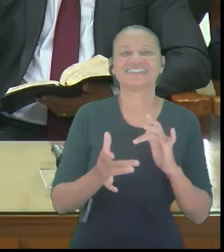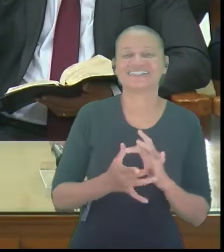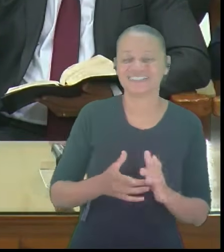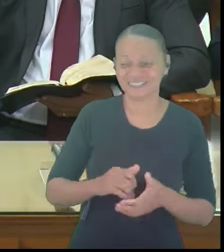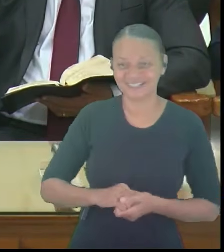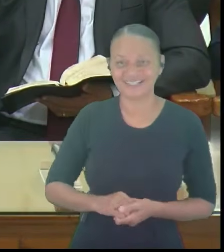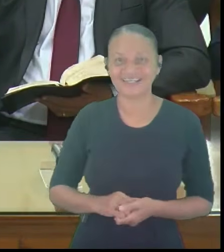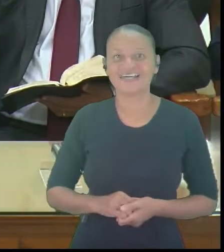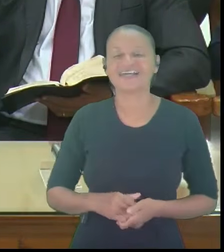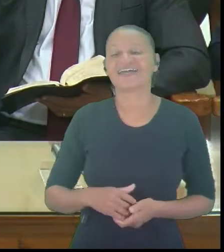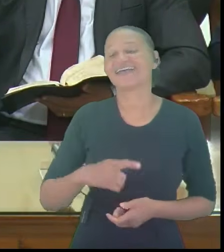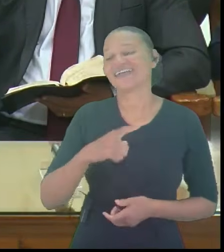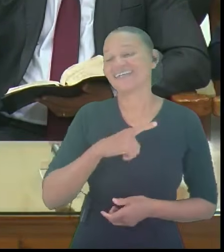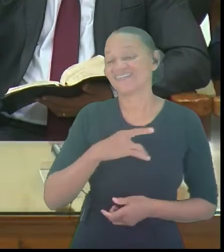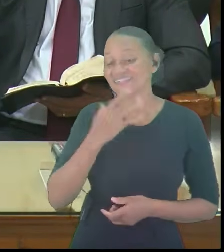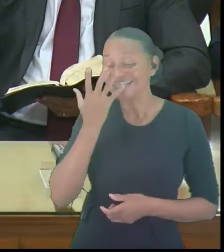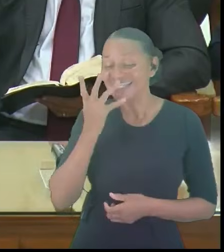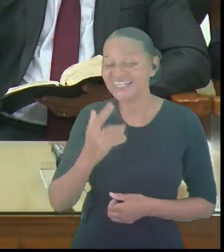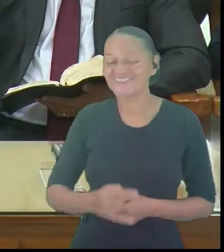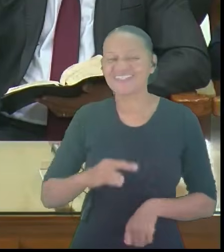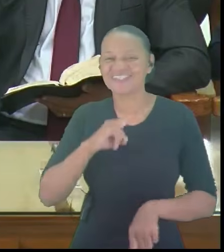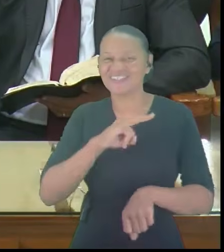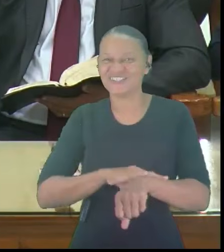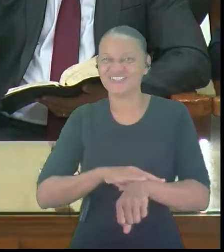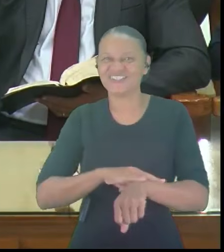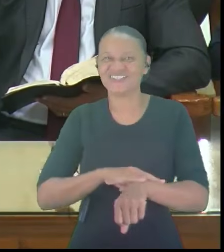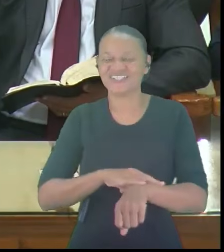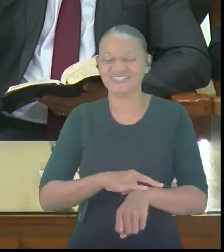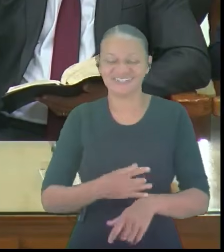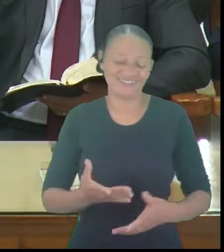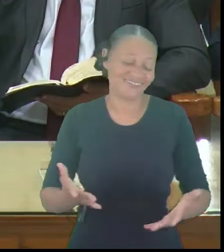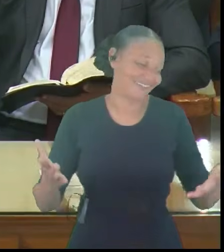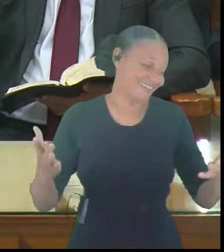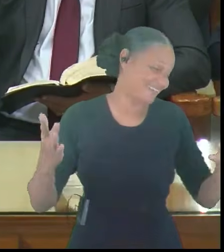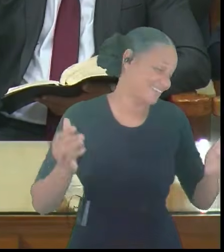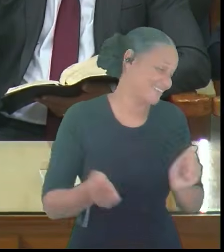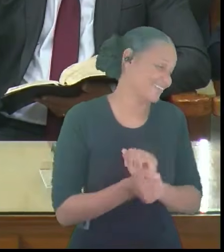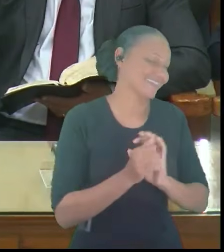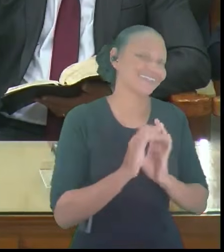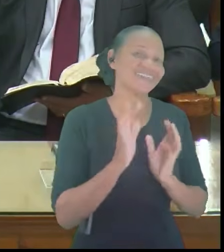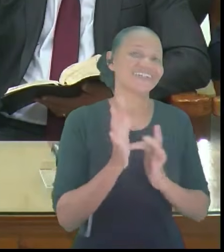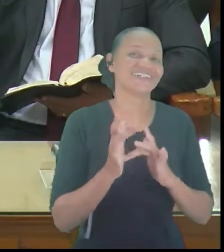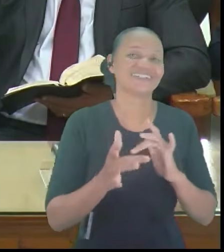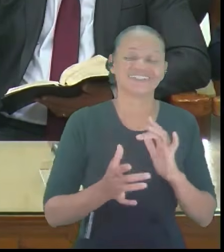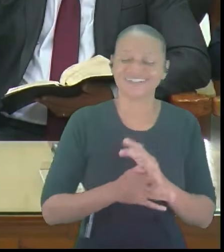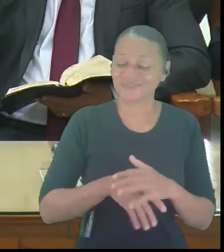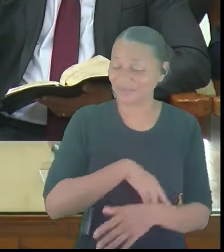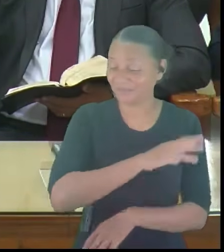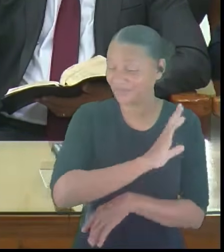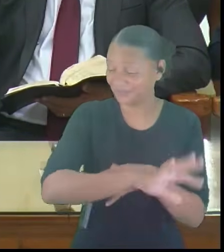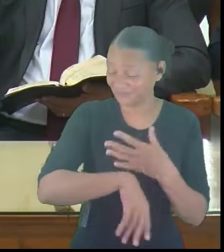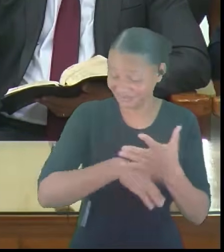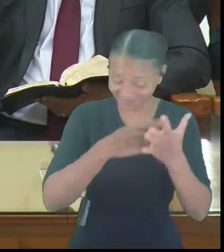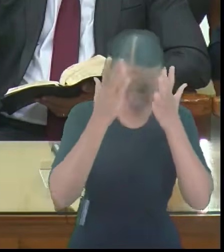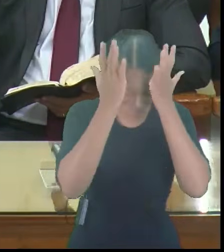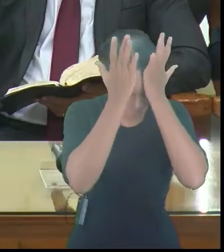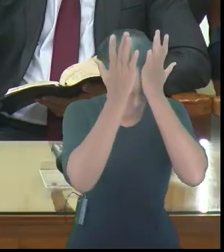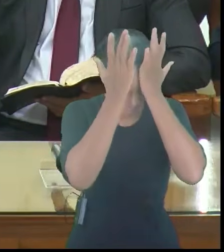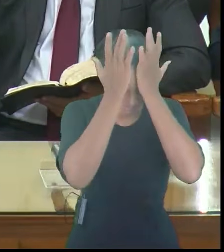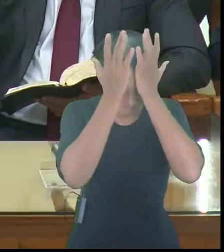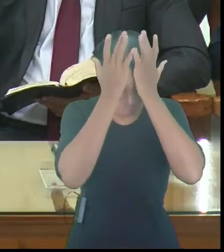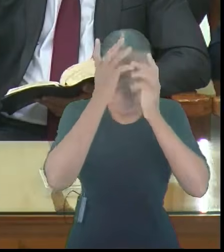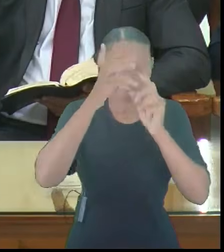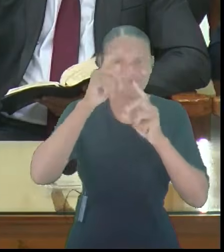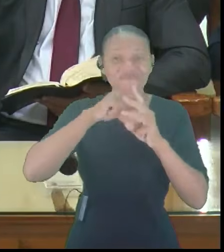Jesus. E casa que tinha menino que gostava de urinar no colchão. Glória a Jesus. Aí a desgraça estava feita. Glória a Deus. O colchão só demorava